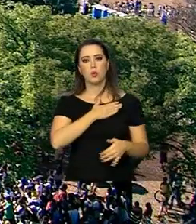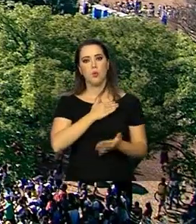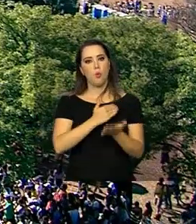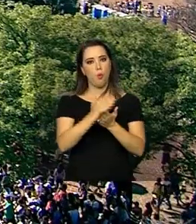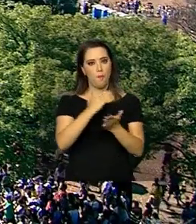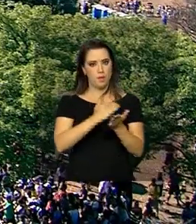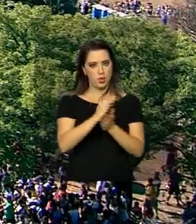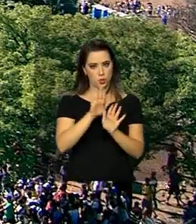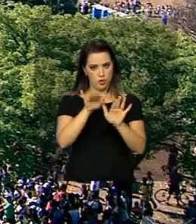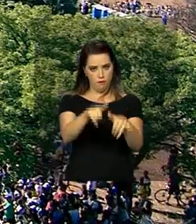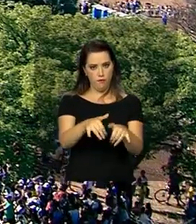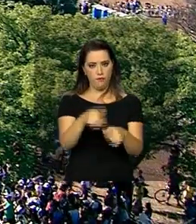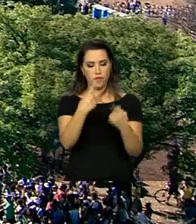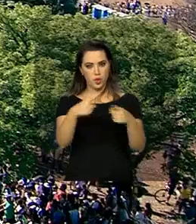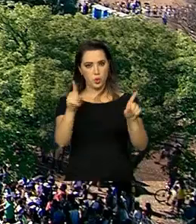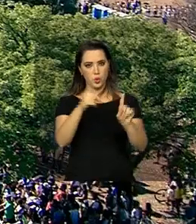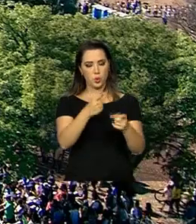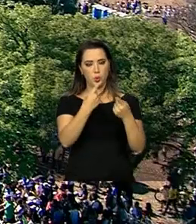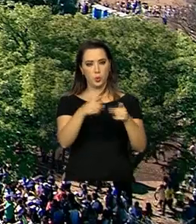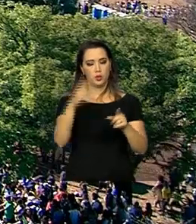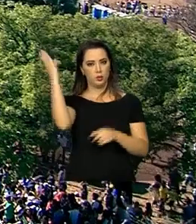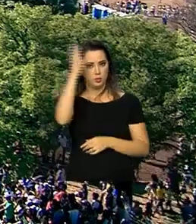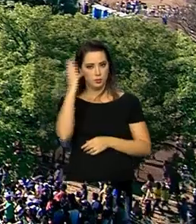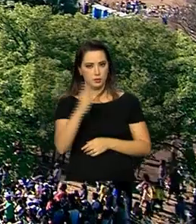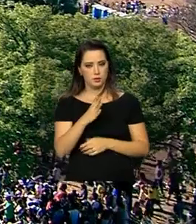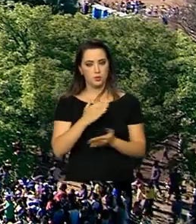para o presidente da República, o exórdio é esse aí.